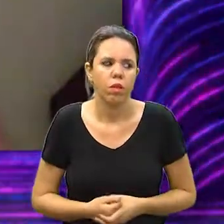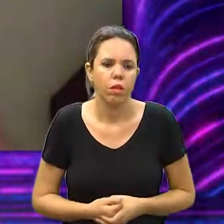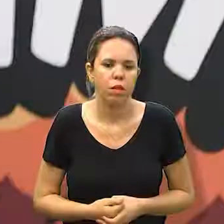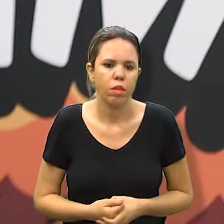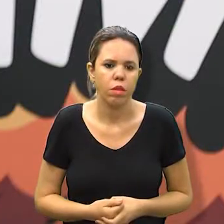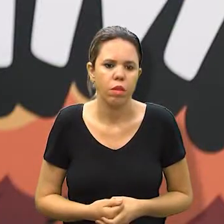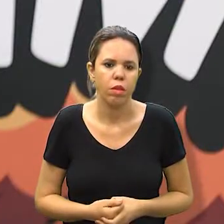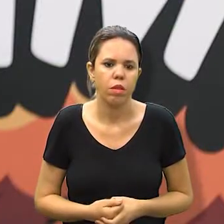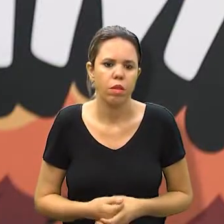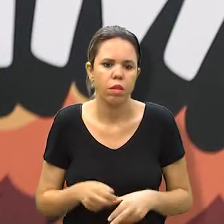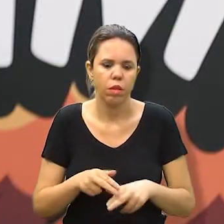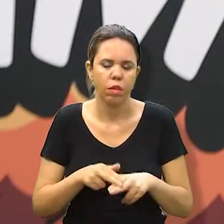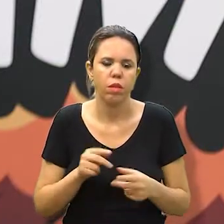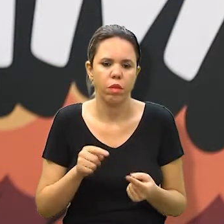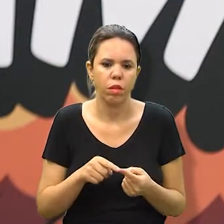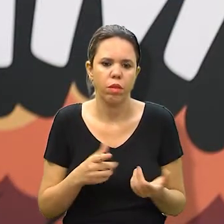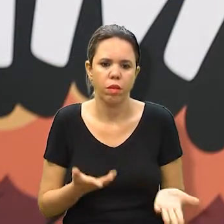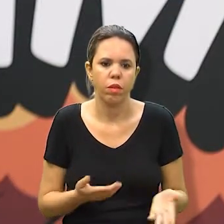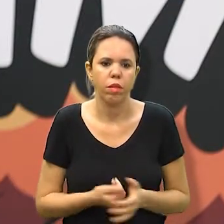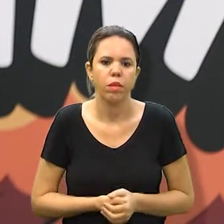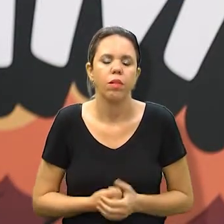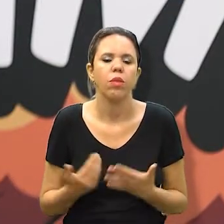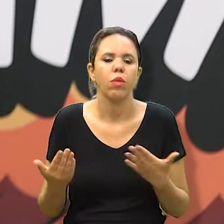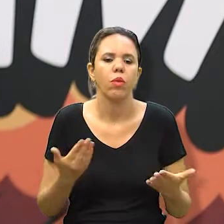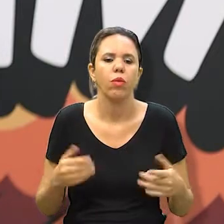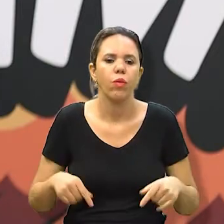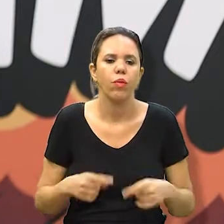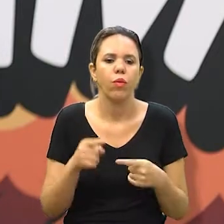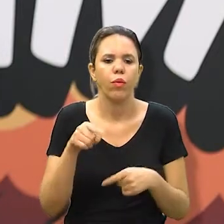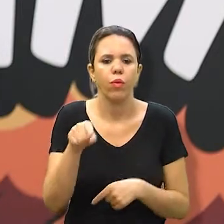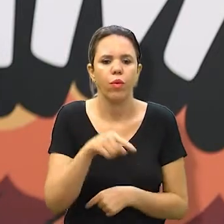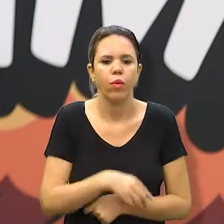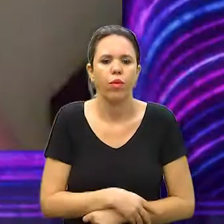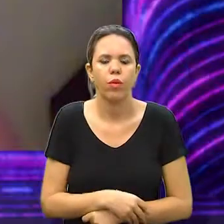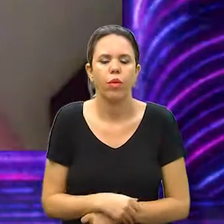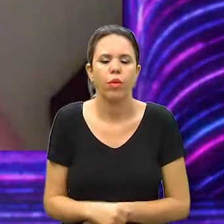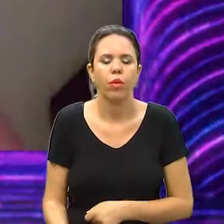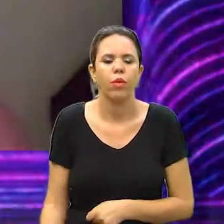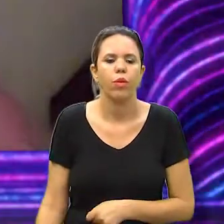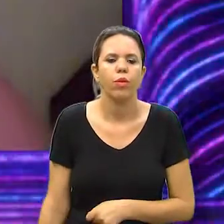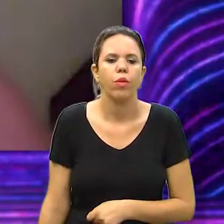coração. É isso que a gente objetivou. E qual foi o desafio de vocês?